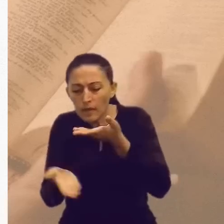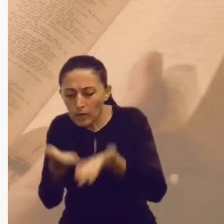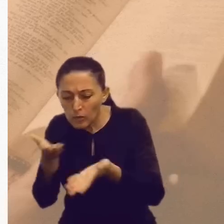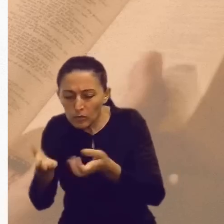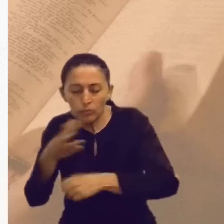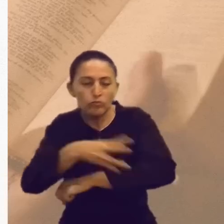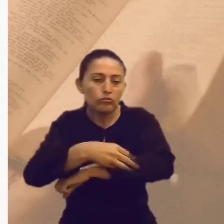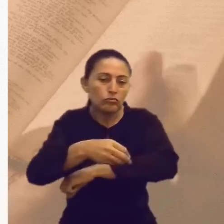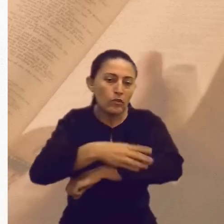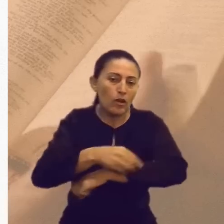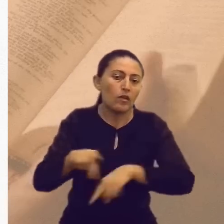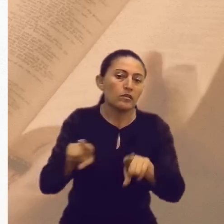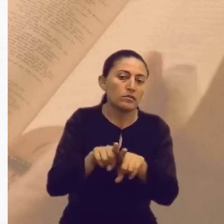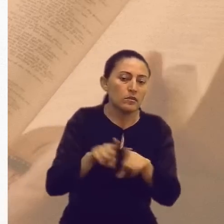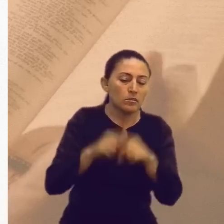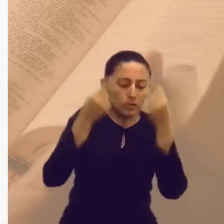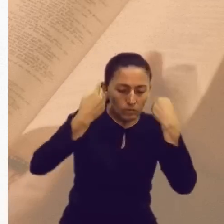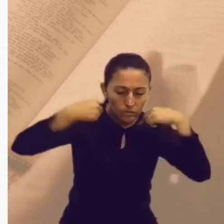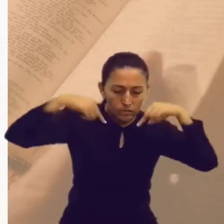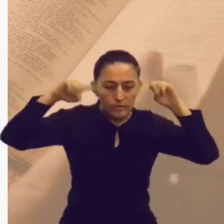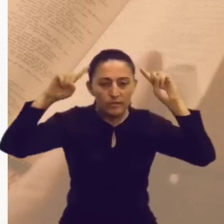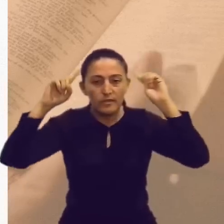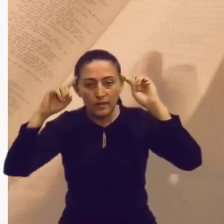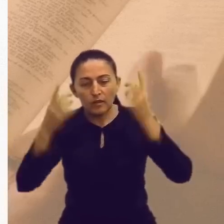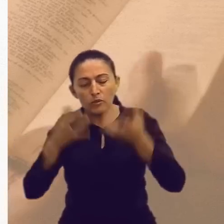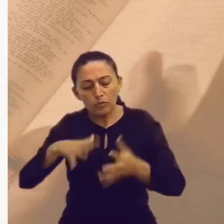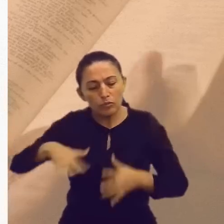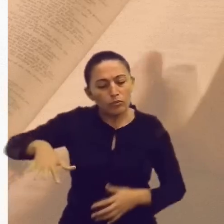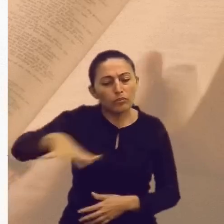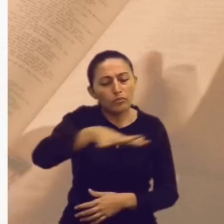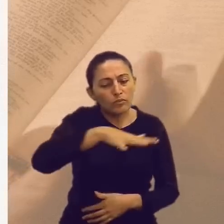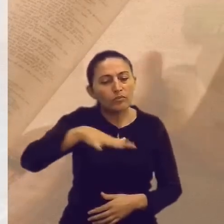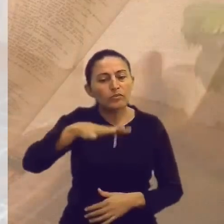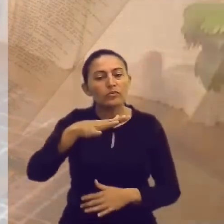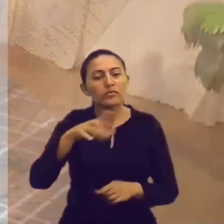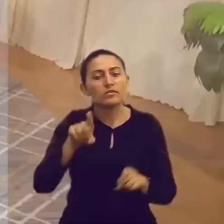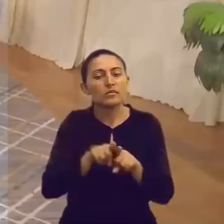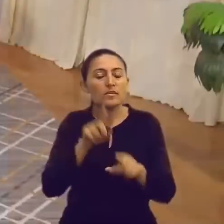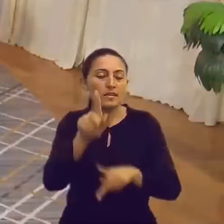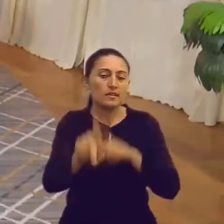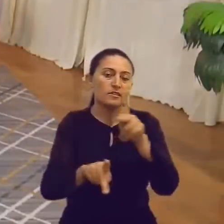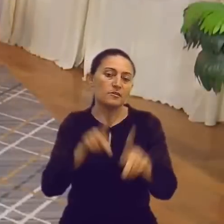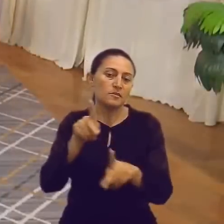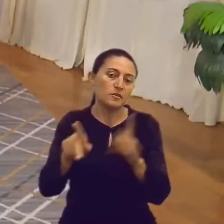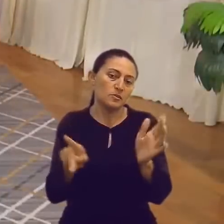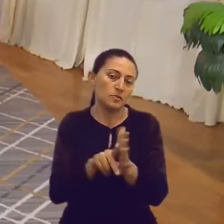as ovelhas do rebanho de Cristo.